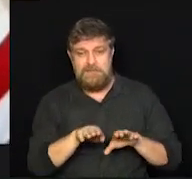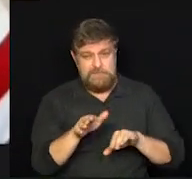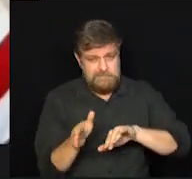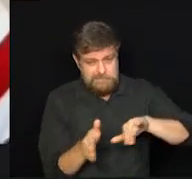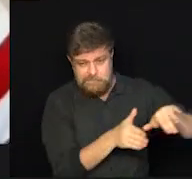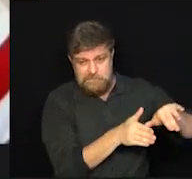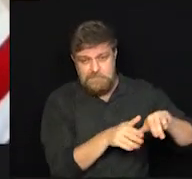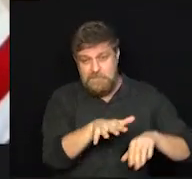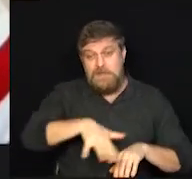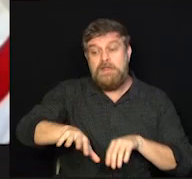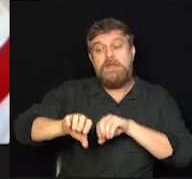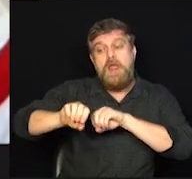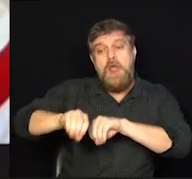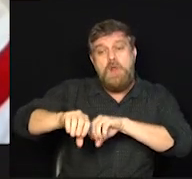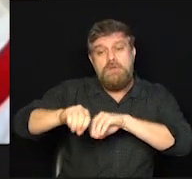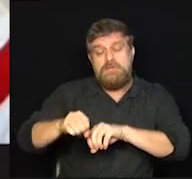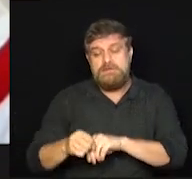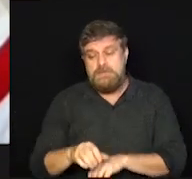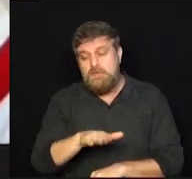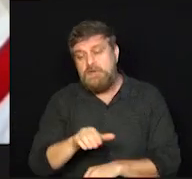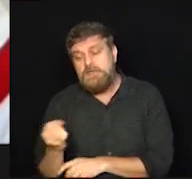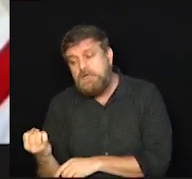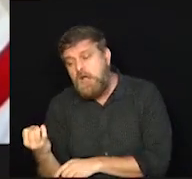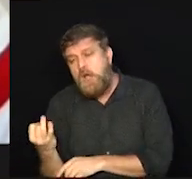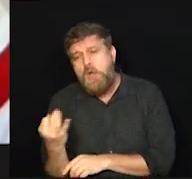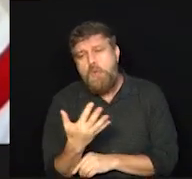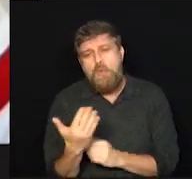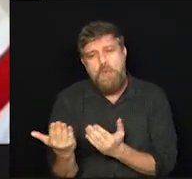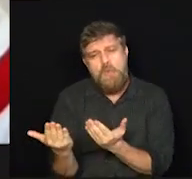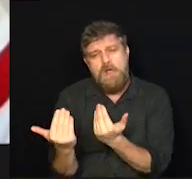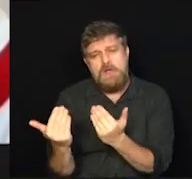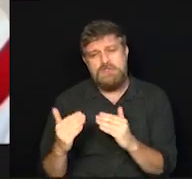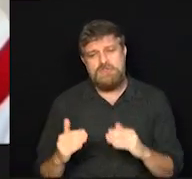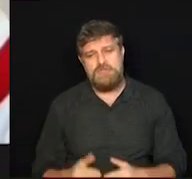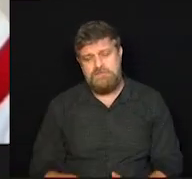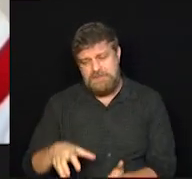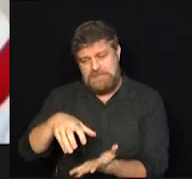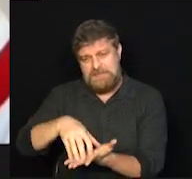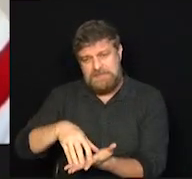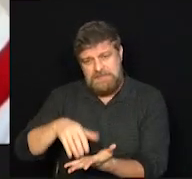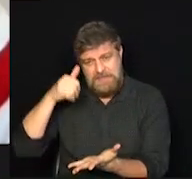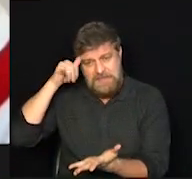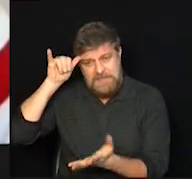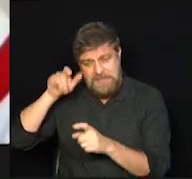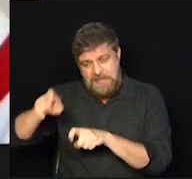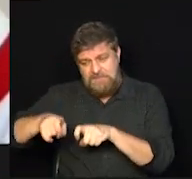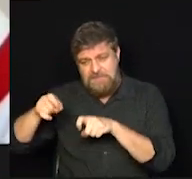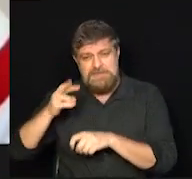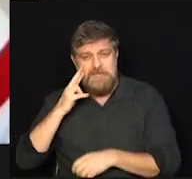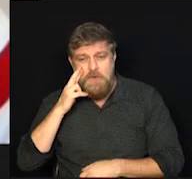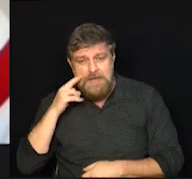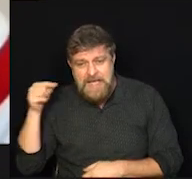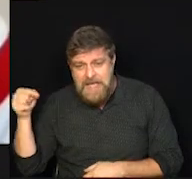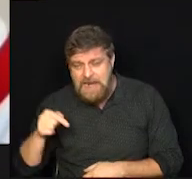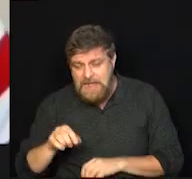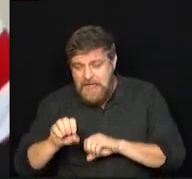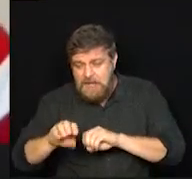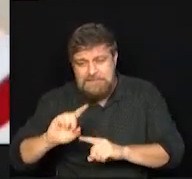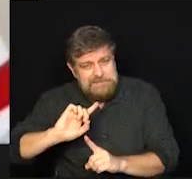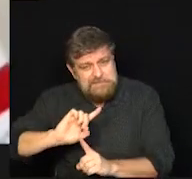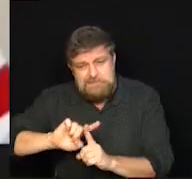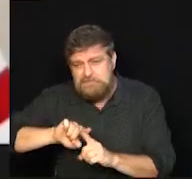quantas crianças de jovens que passa pela fazenda Roseira igual potencial né a gente melhorar nossa educação